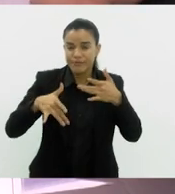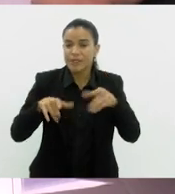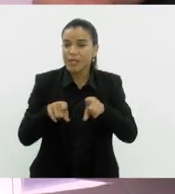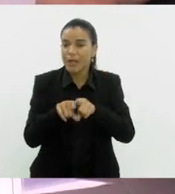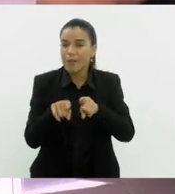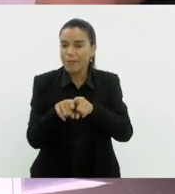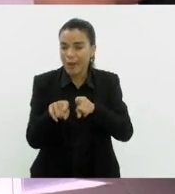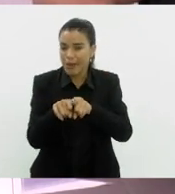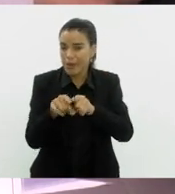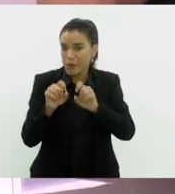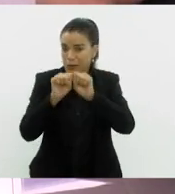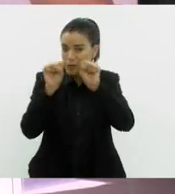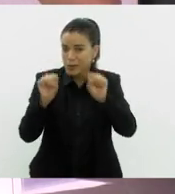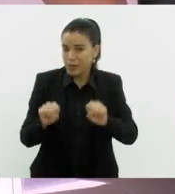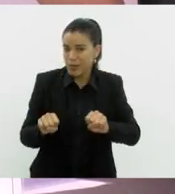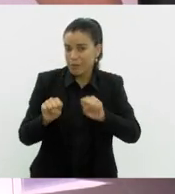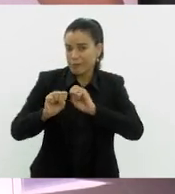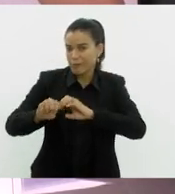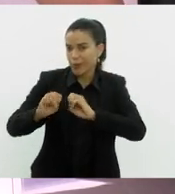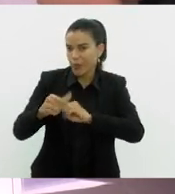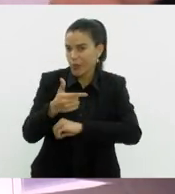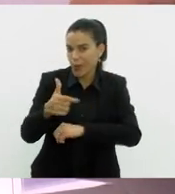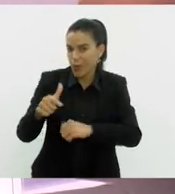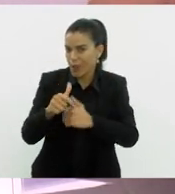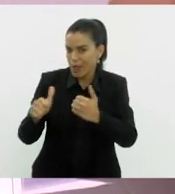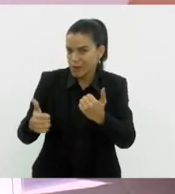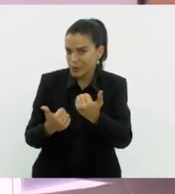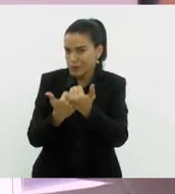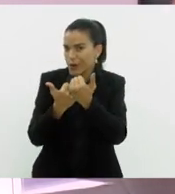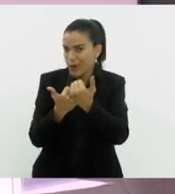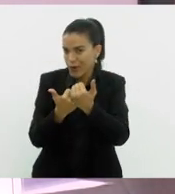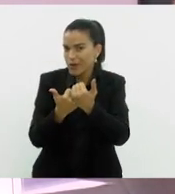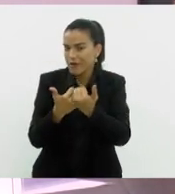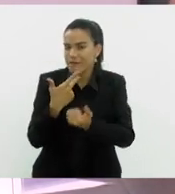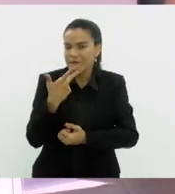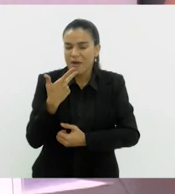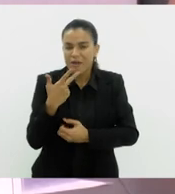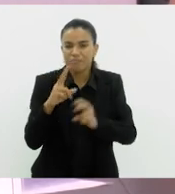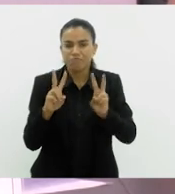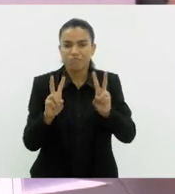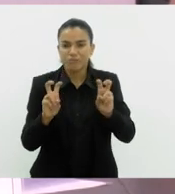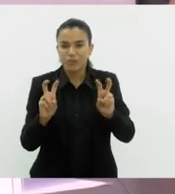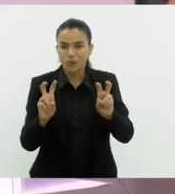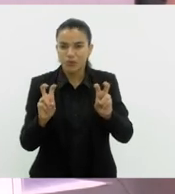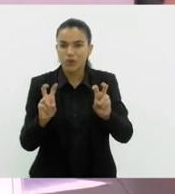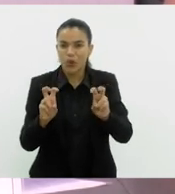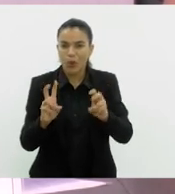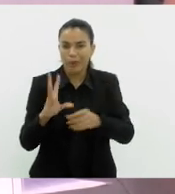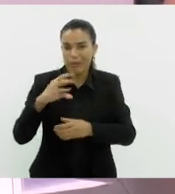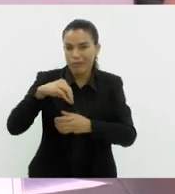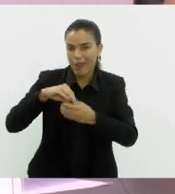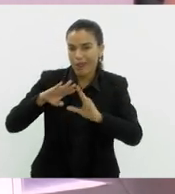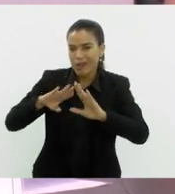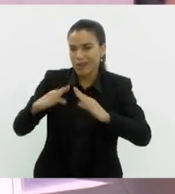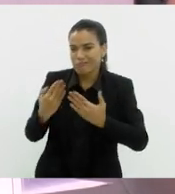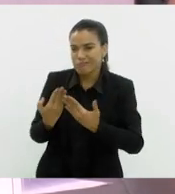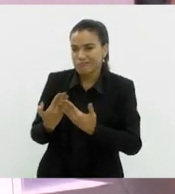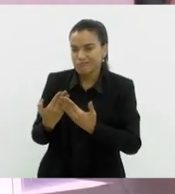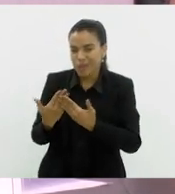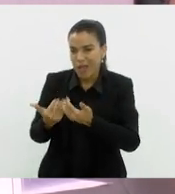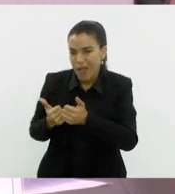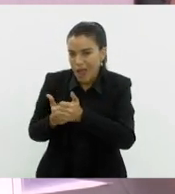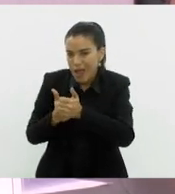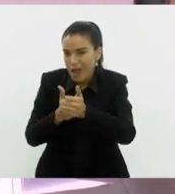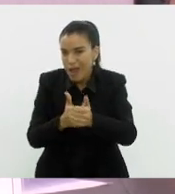sistema de educação não tem um suporte. Quando a gente fala dos agentes dentro das escolas para